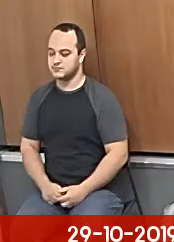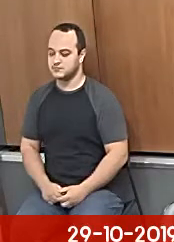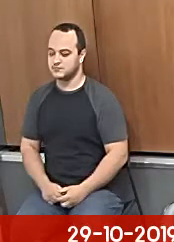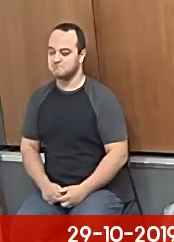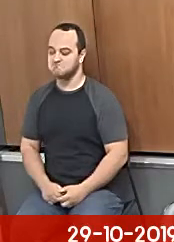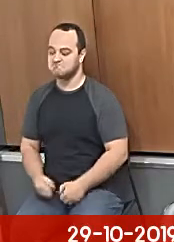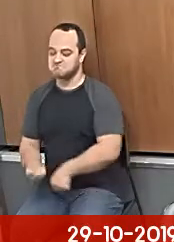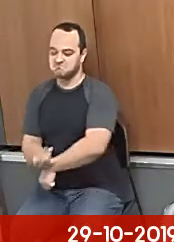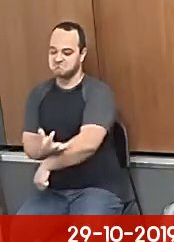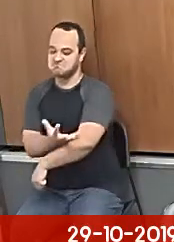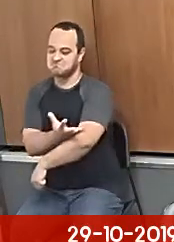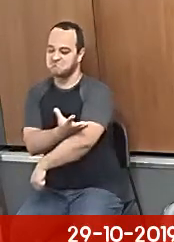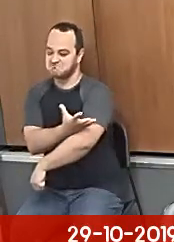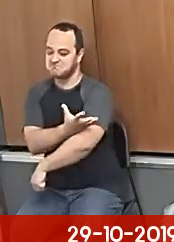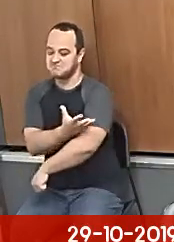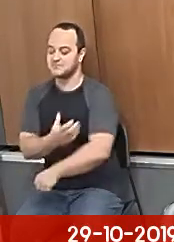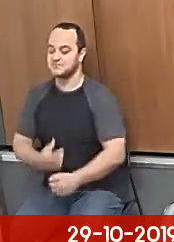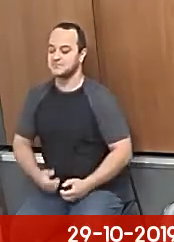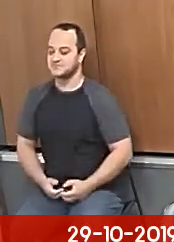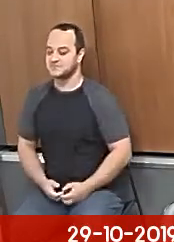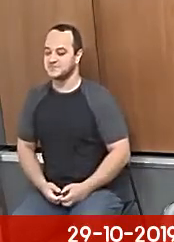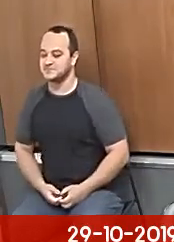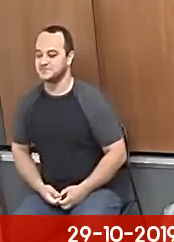É de arrepiar, né?